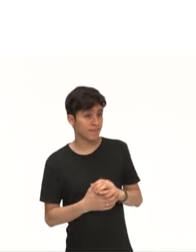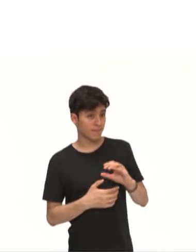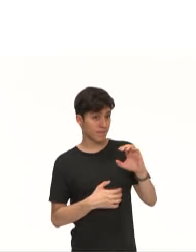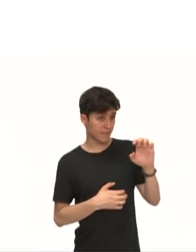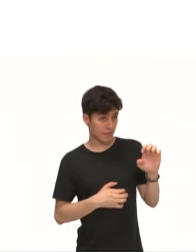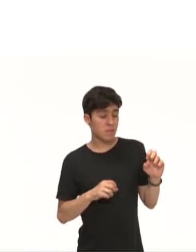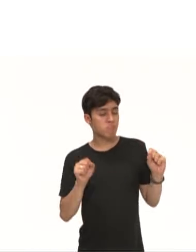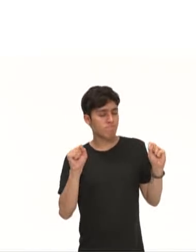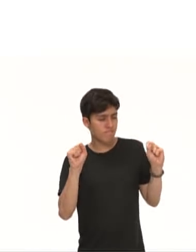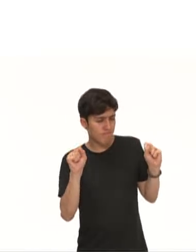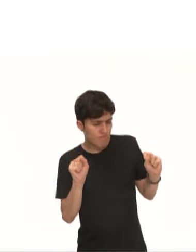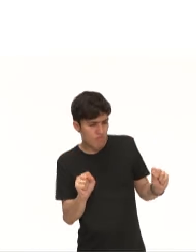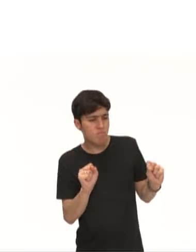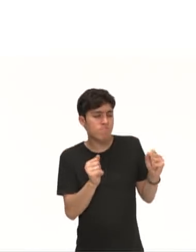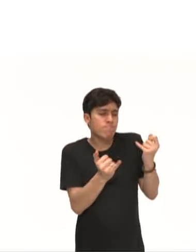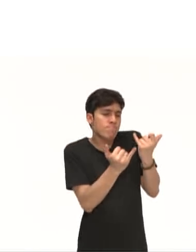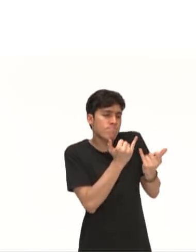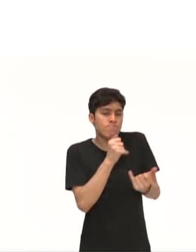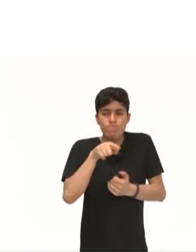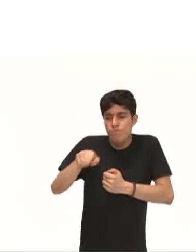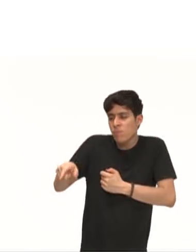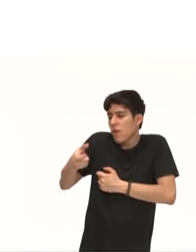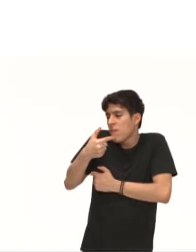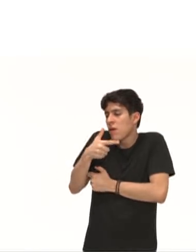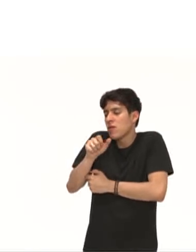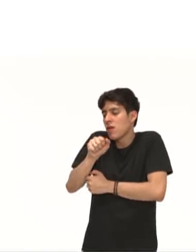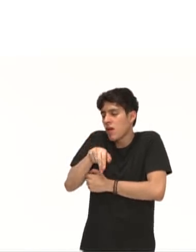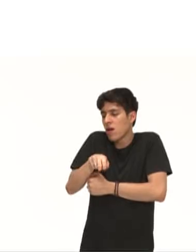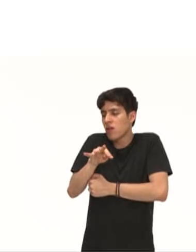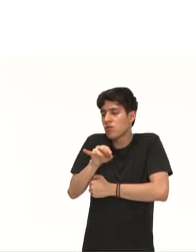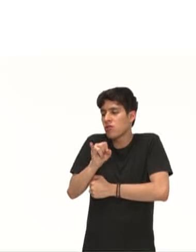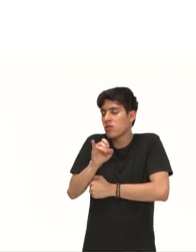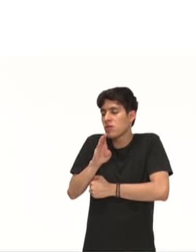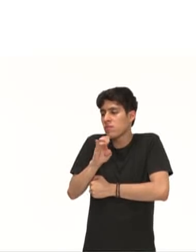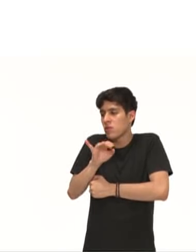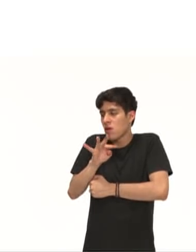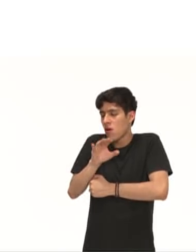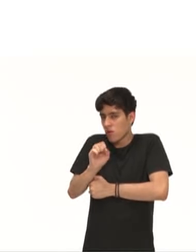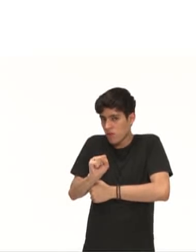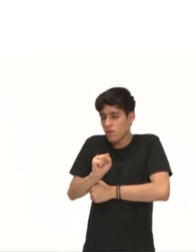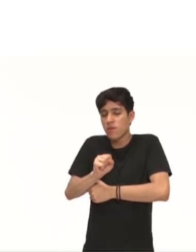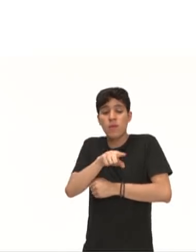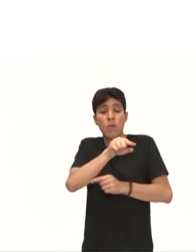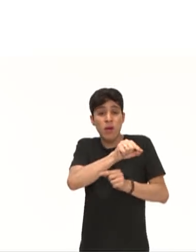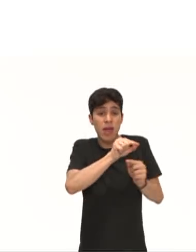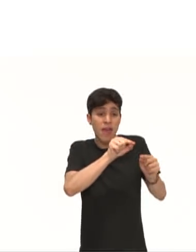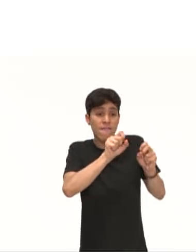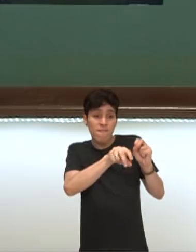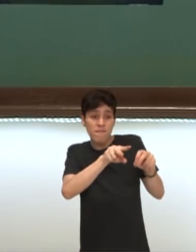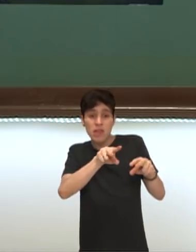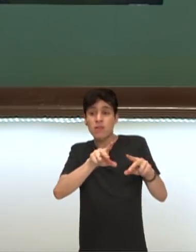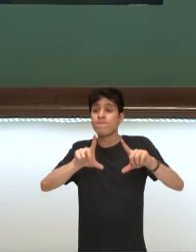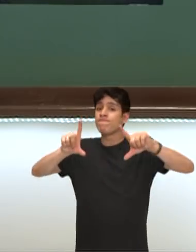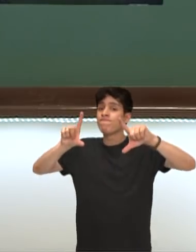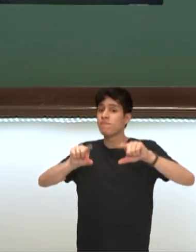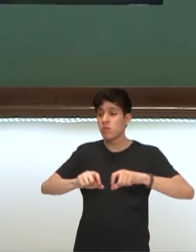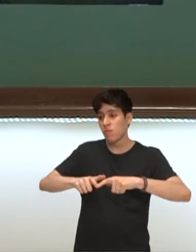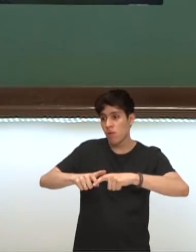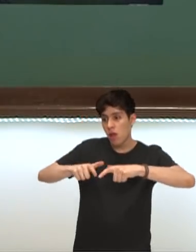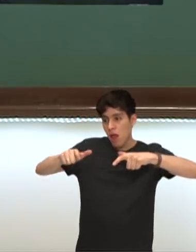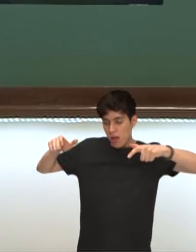funções semelhantes aos antibióticos, ocasionando a lise bacteriana e impedir a reprodução de bactérias. Em